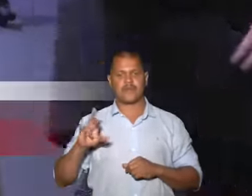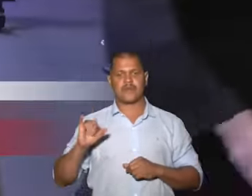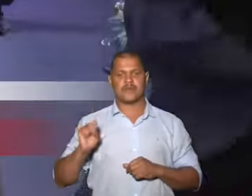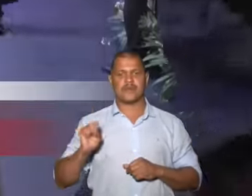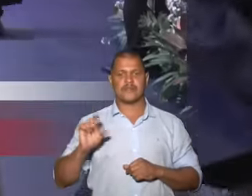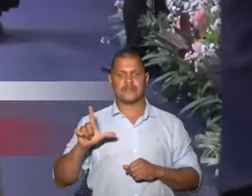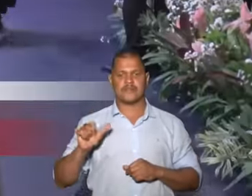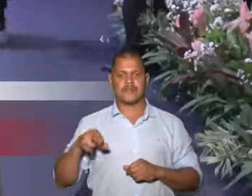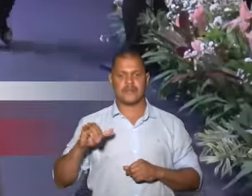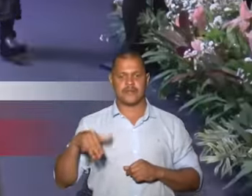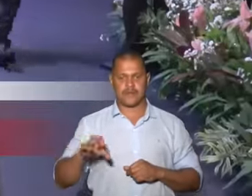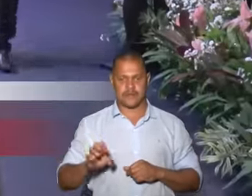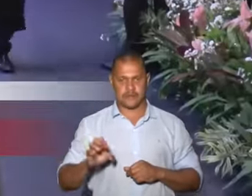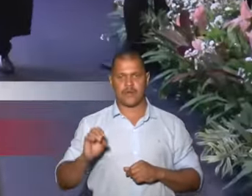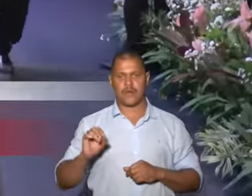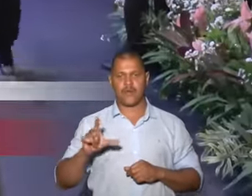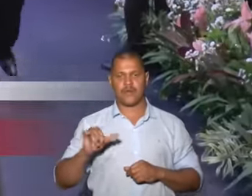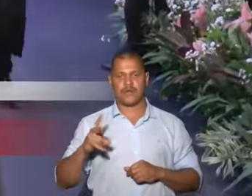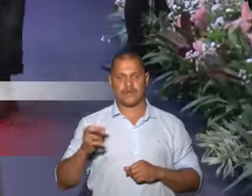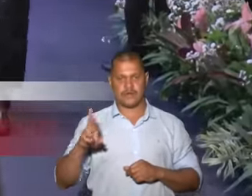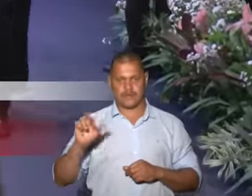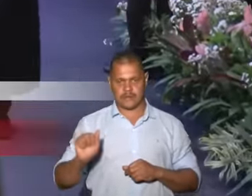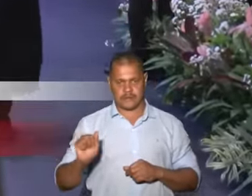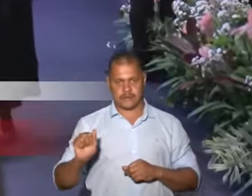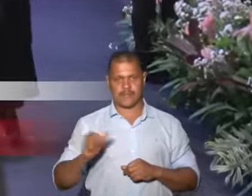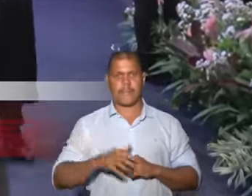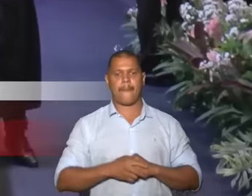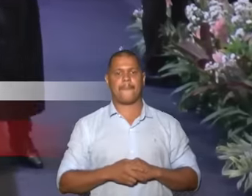Crislaine de Oliveira Jesus Luz.